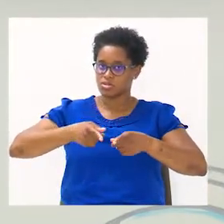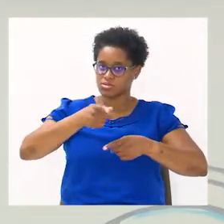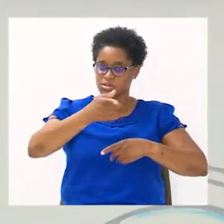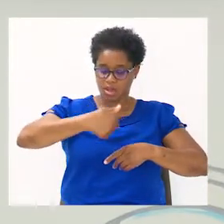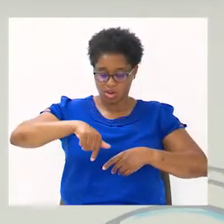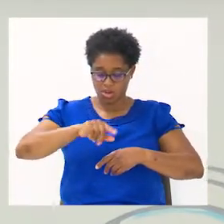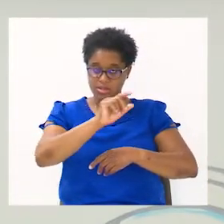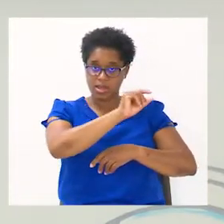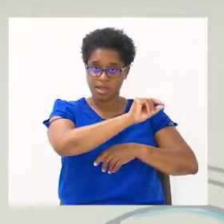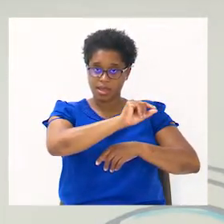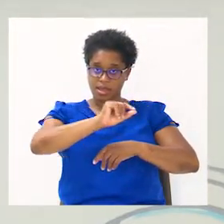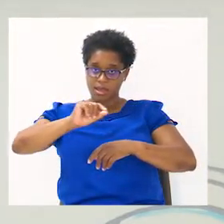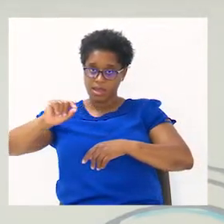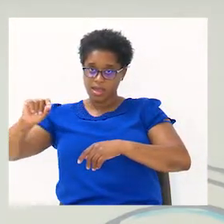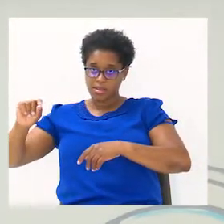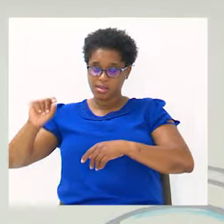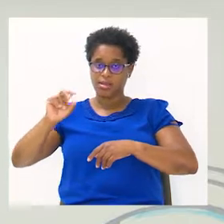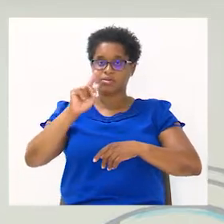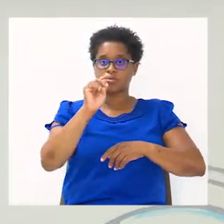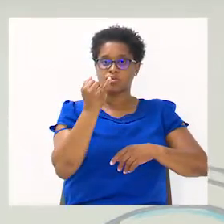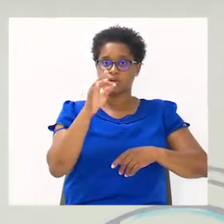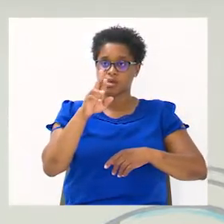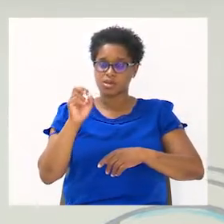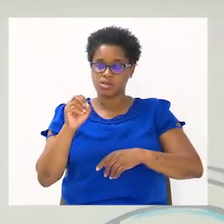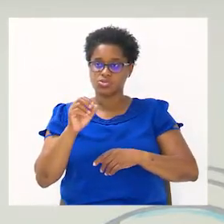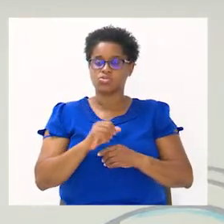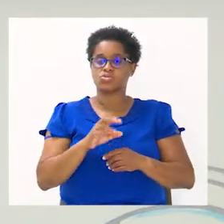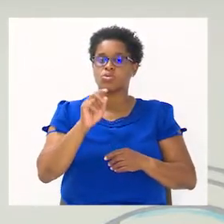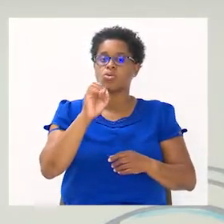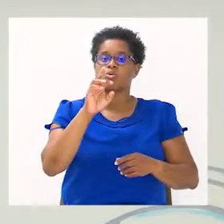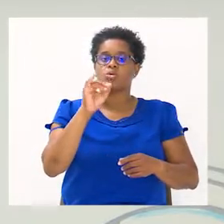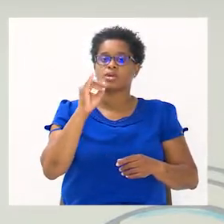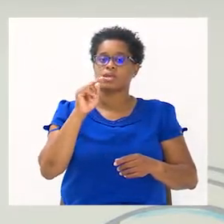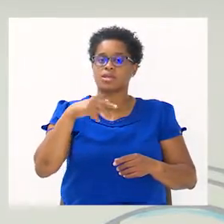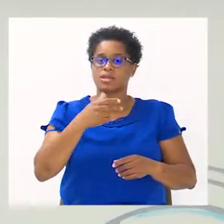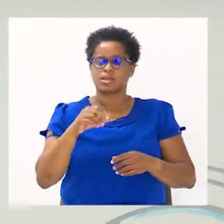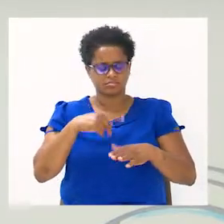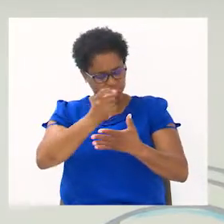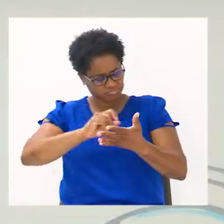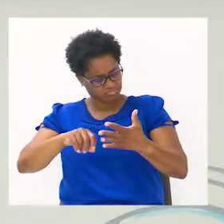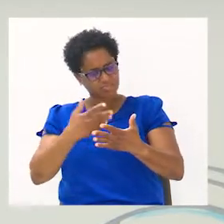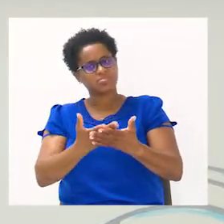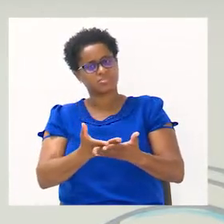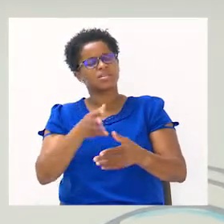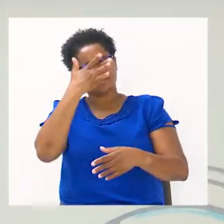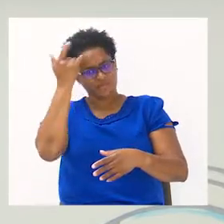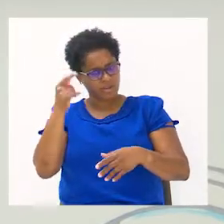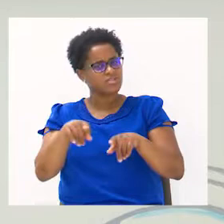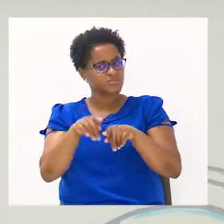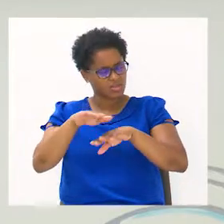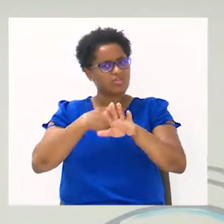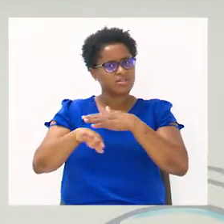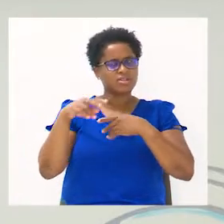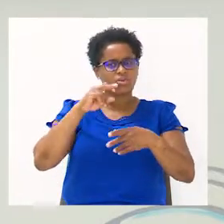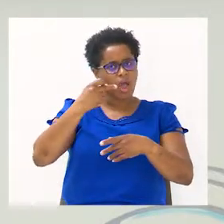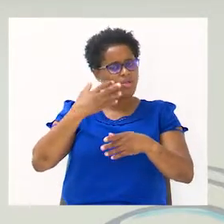nossa reta do eixo orientado. Portanto, a representação é simples, é como faziam nos anos anteriores. É